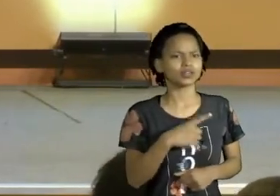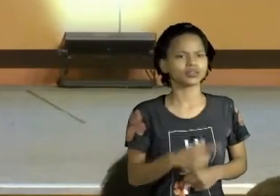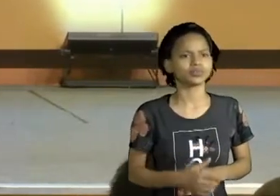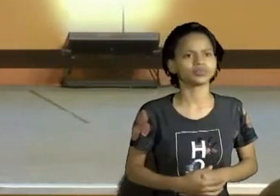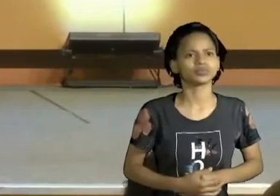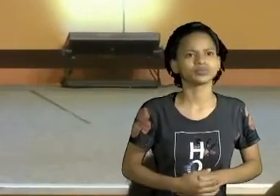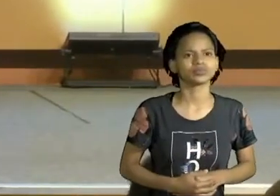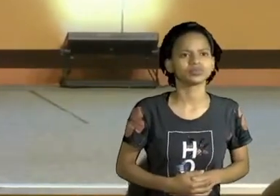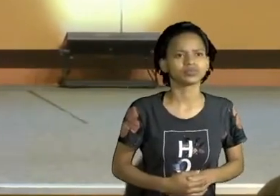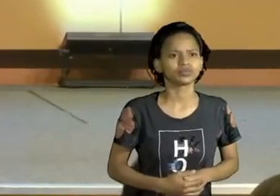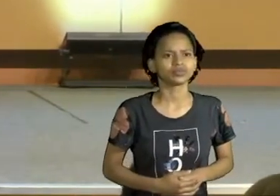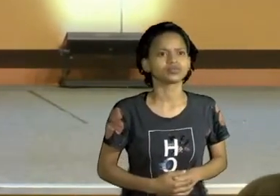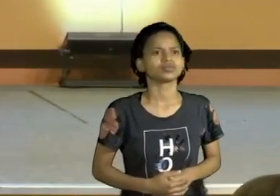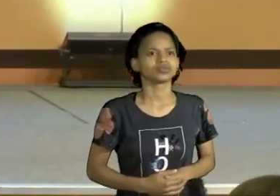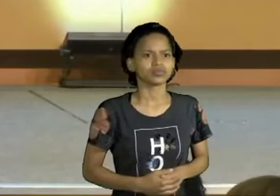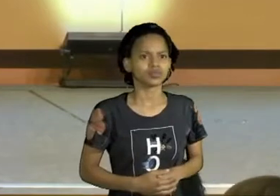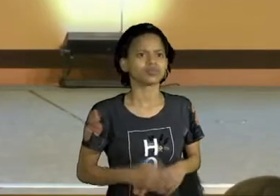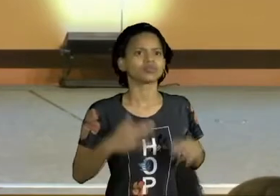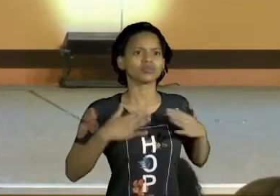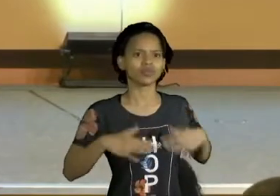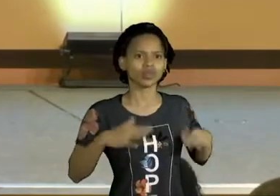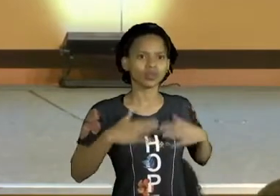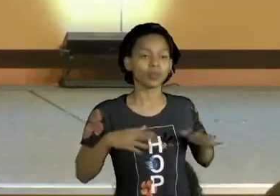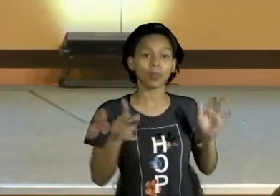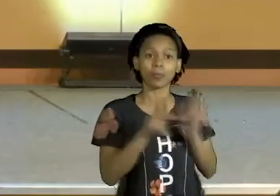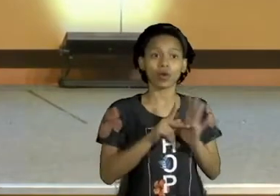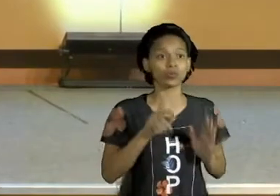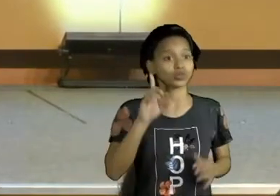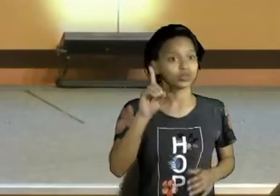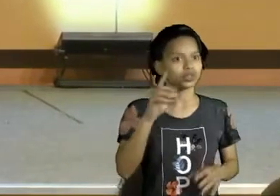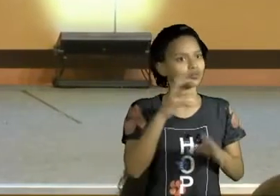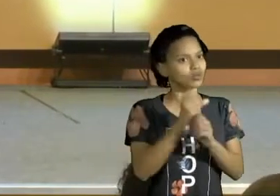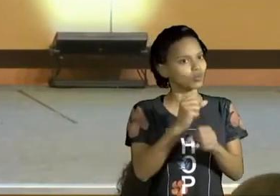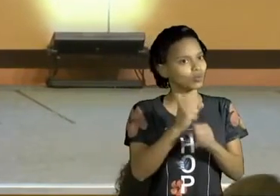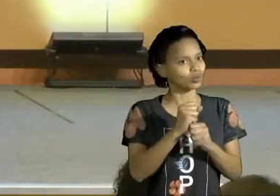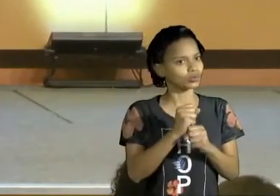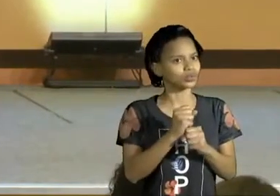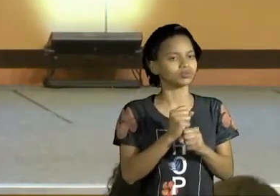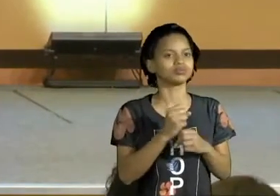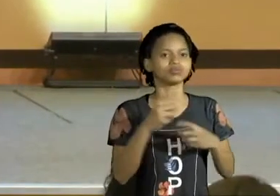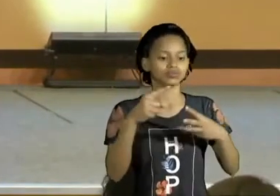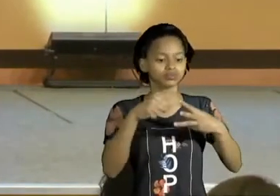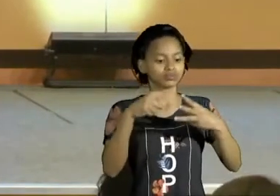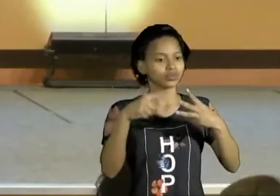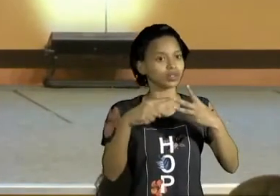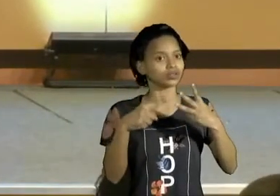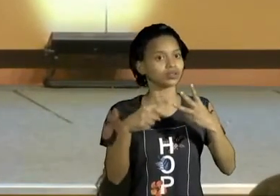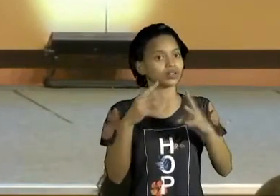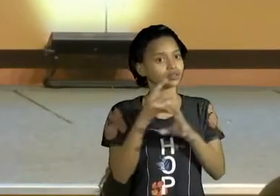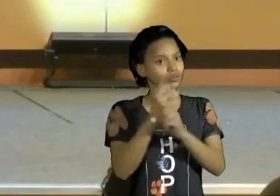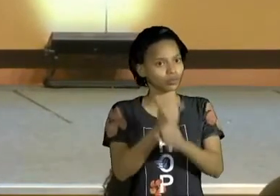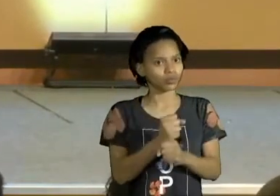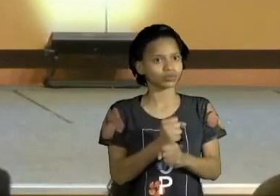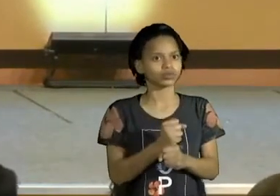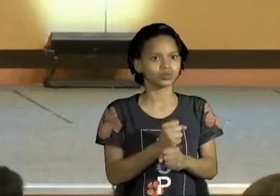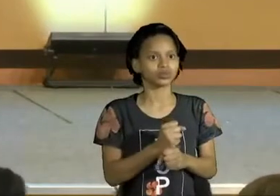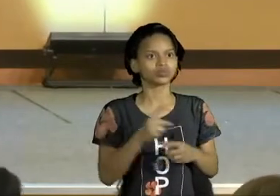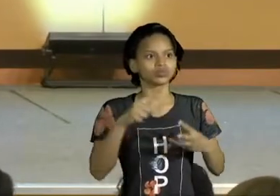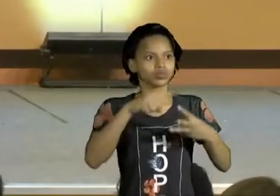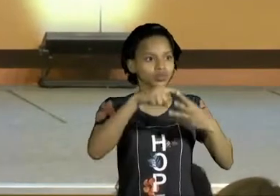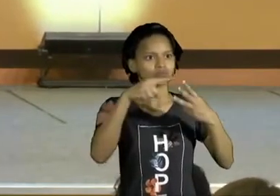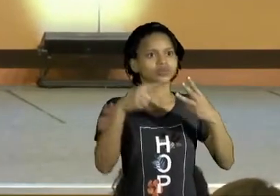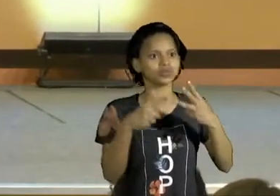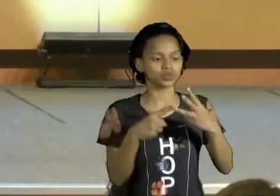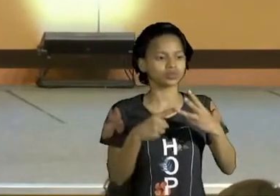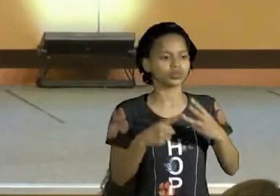No 3, ok? Aí você vê só um refrão, tá, Cleide? No 3, quem tá